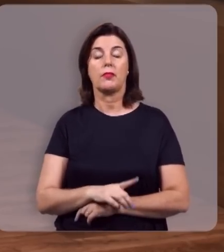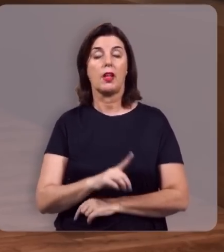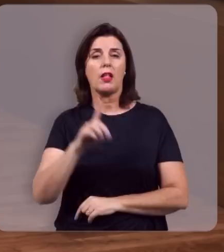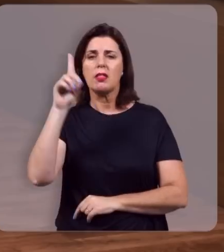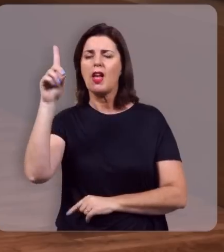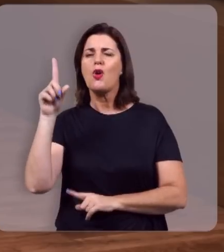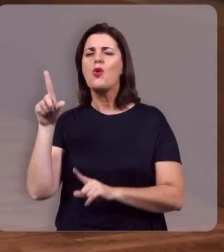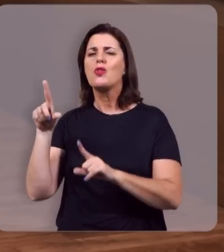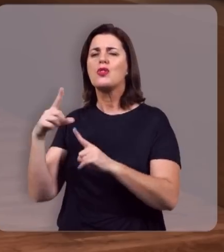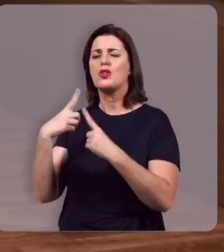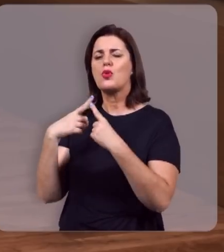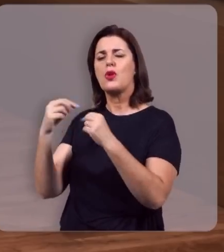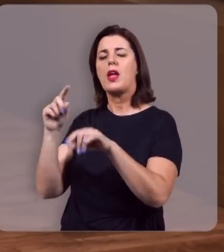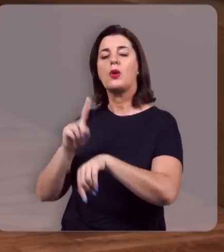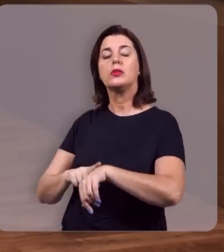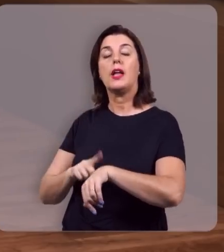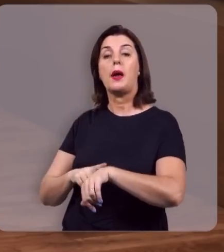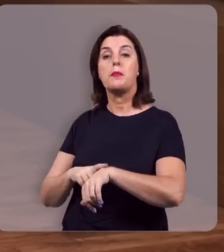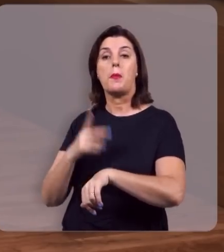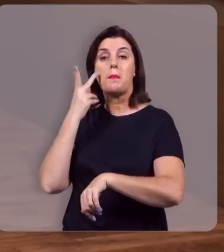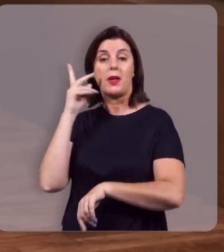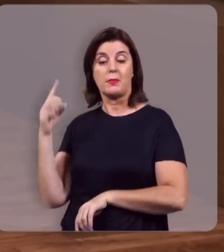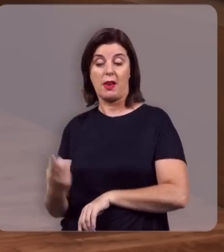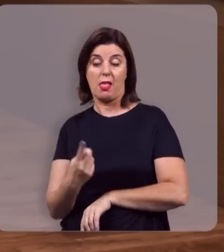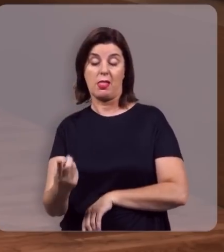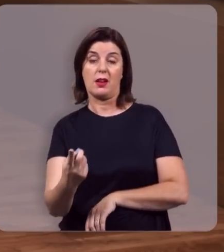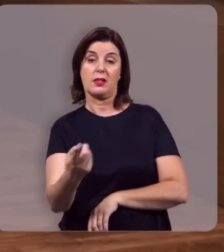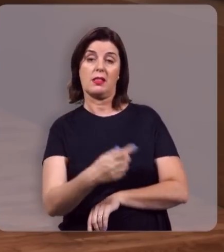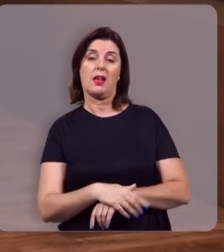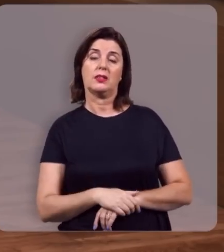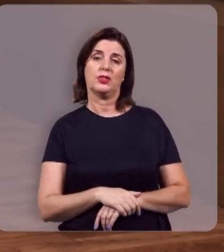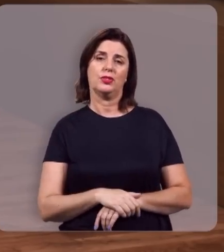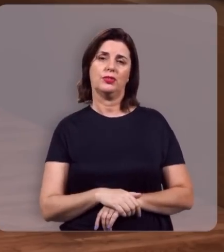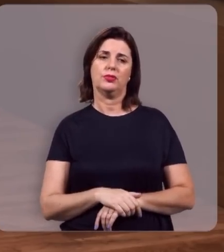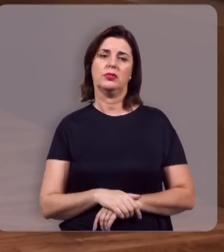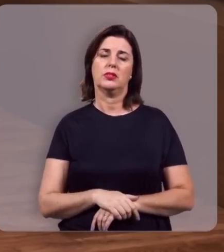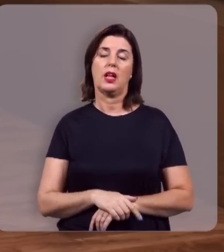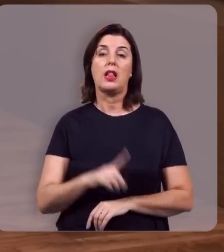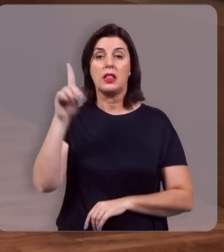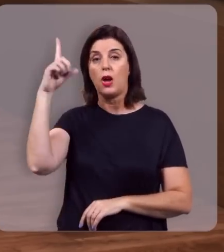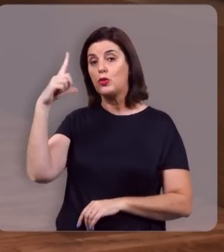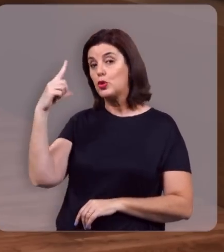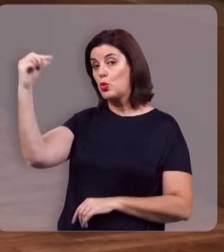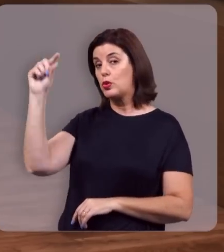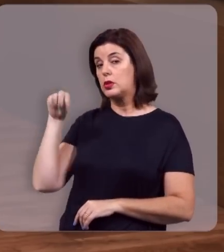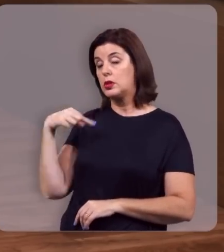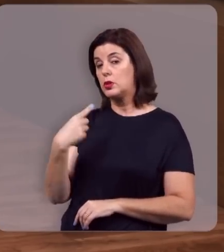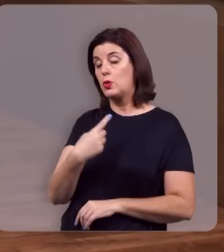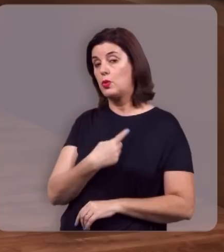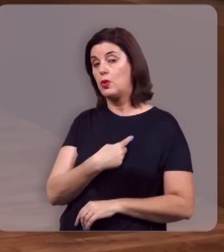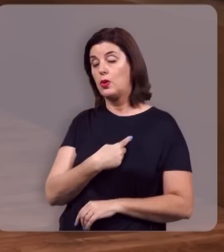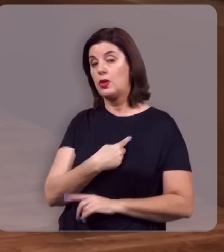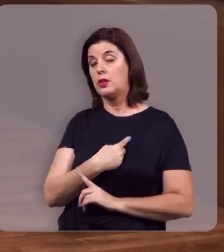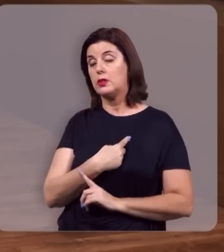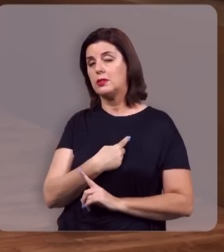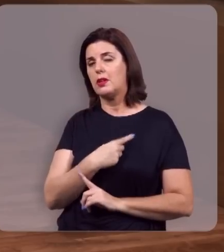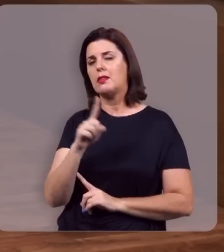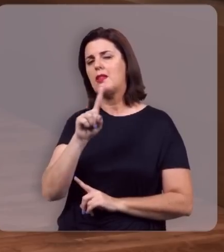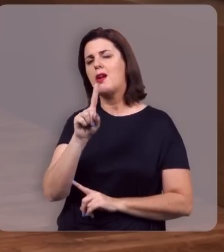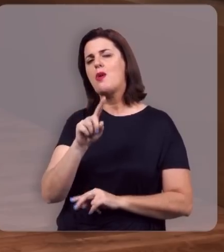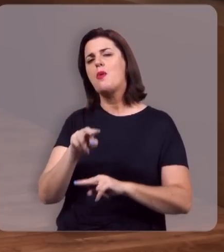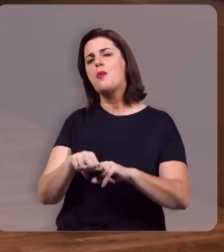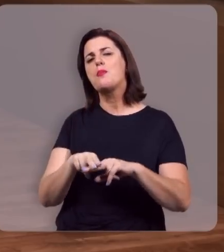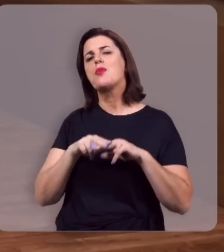Deus não nos escolheu no tempo, mas na eternidade. Deus nos escolheu não por